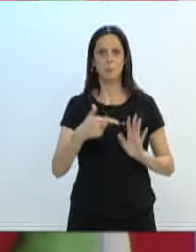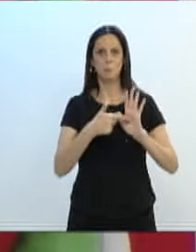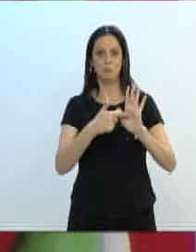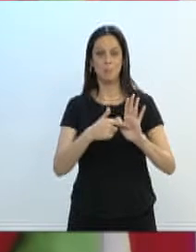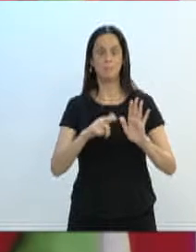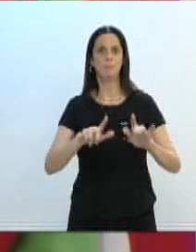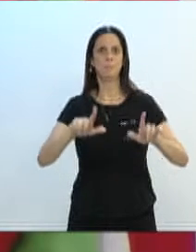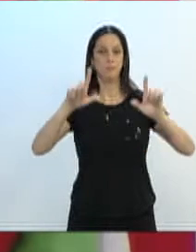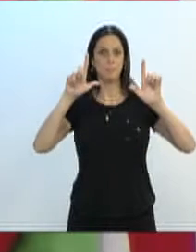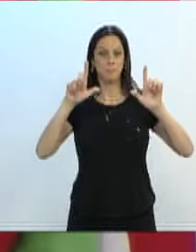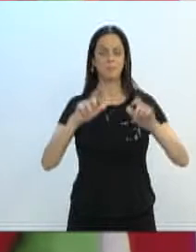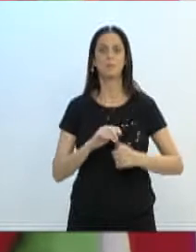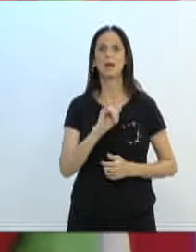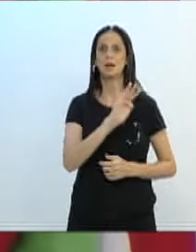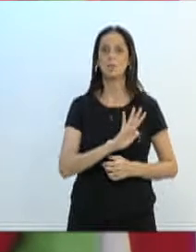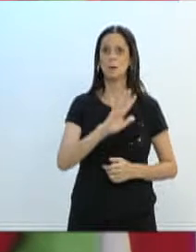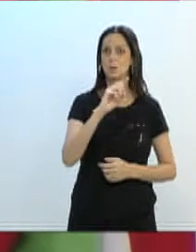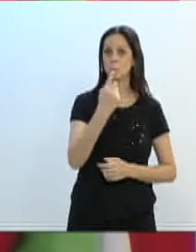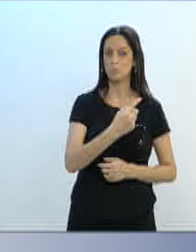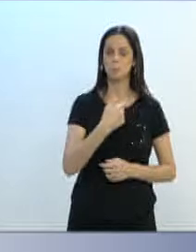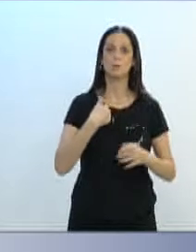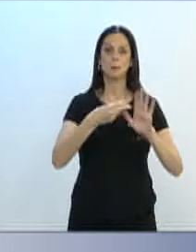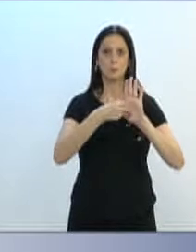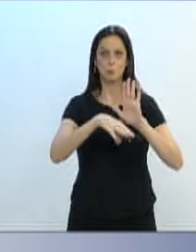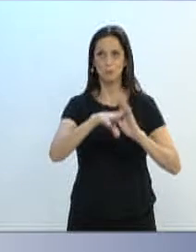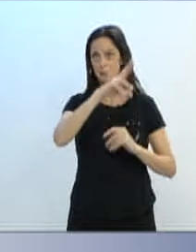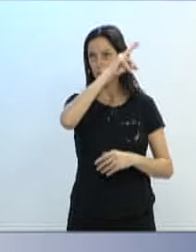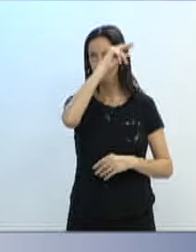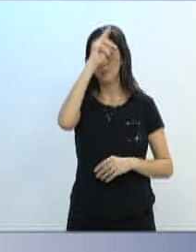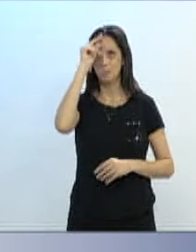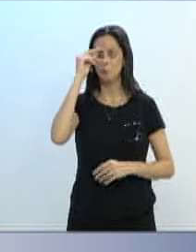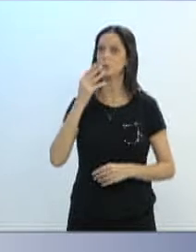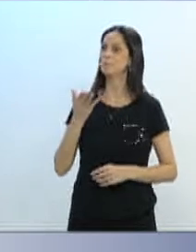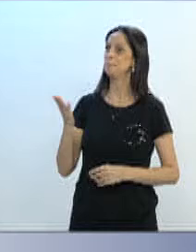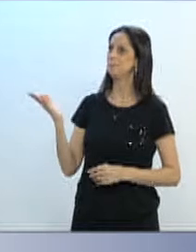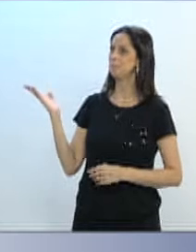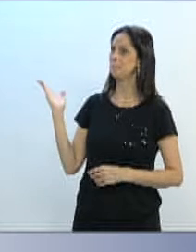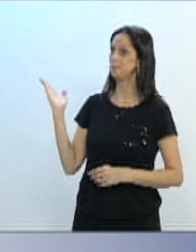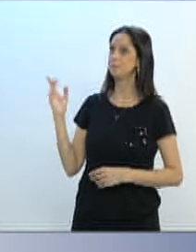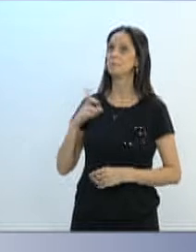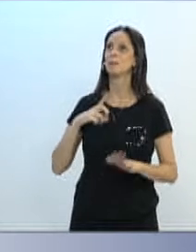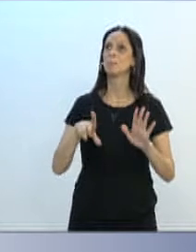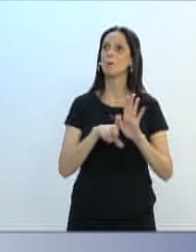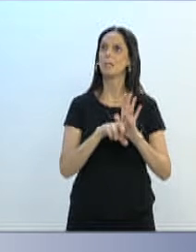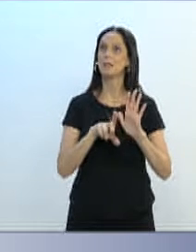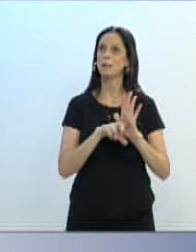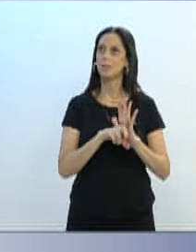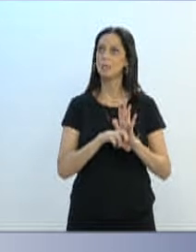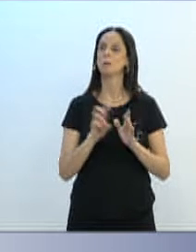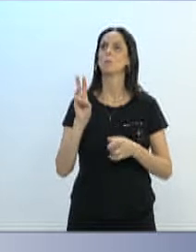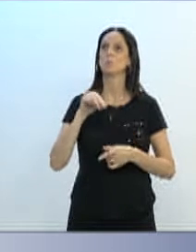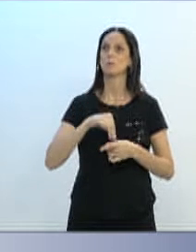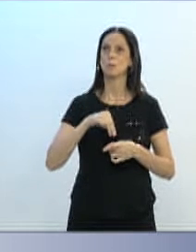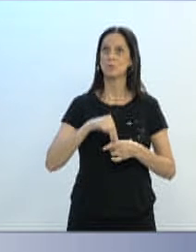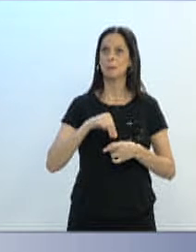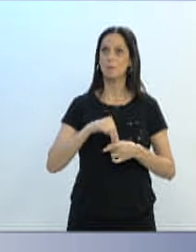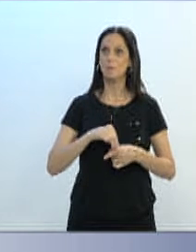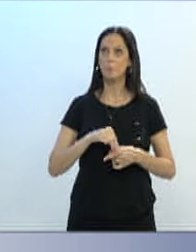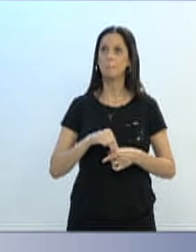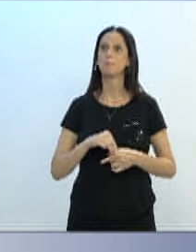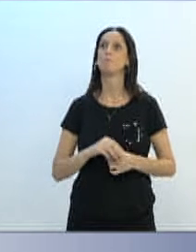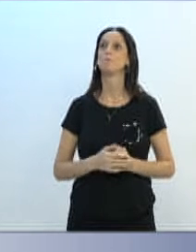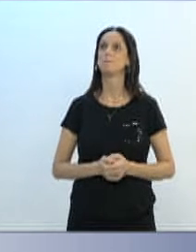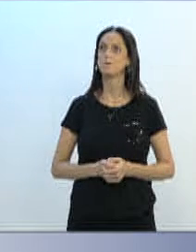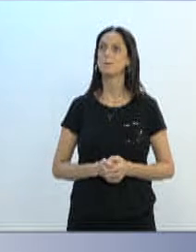lá. Então, estou fazendo uma indicação ao executivo municipal. A gente tem uma lei municipal 8.618/2018, que